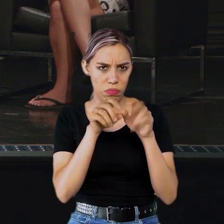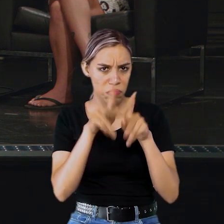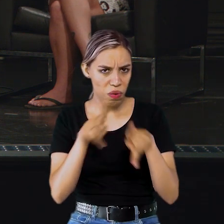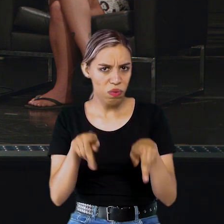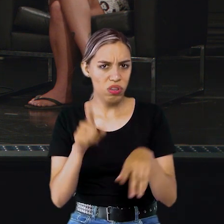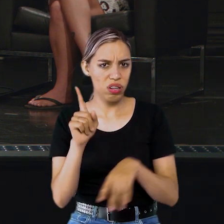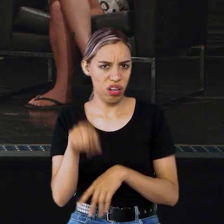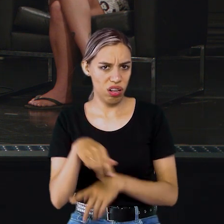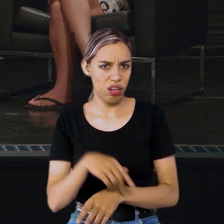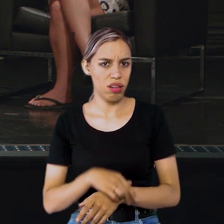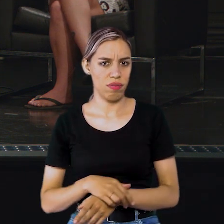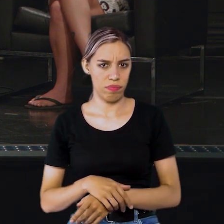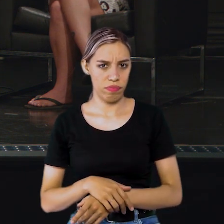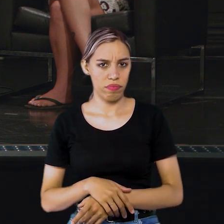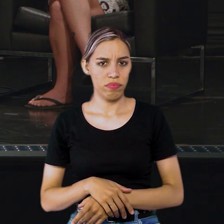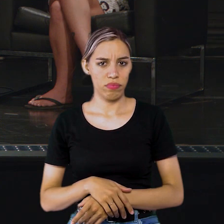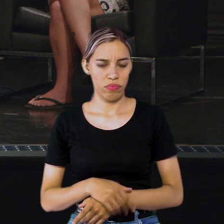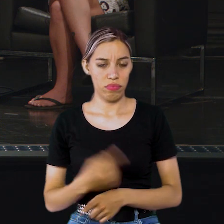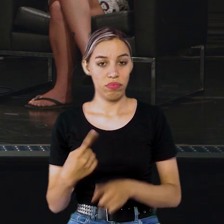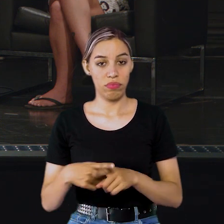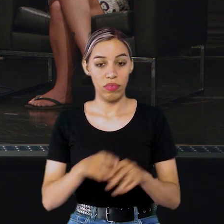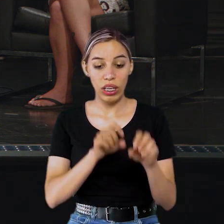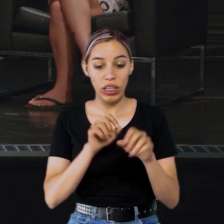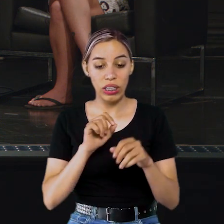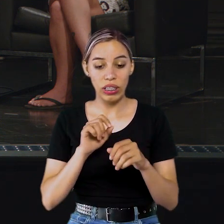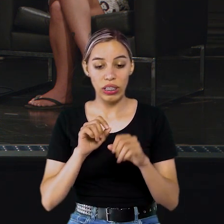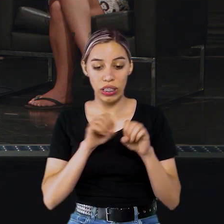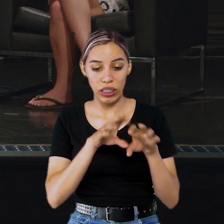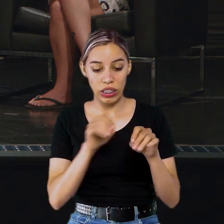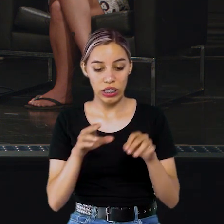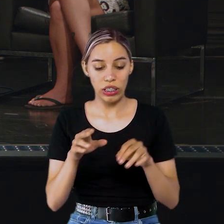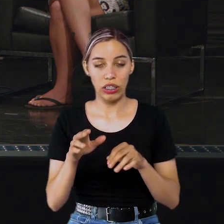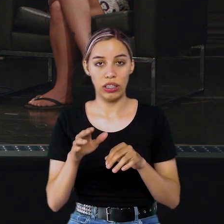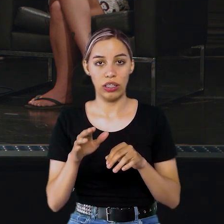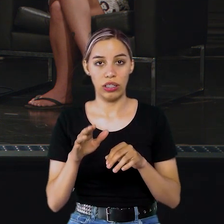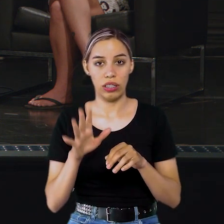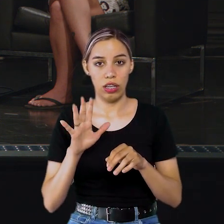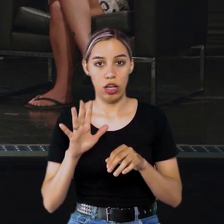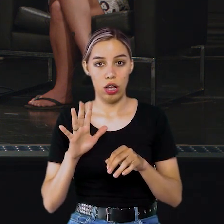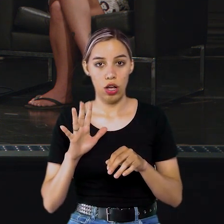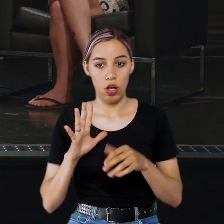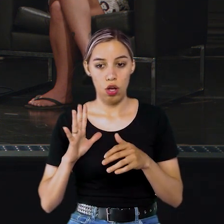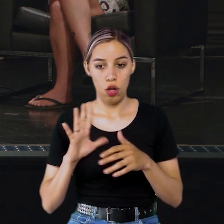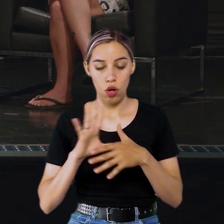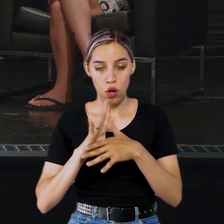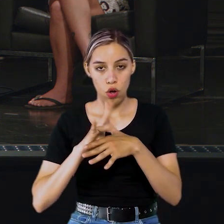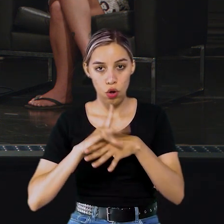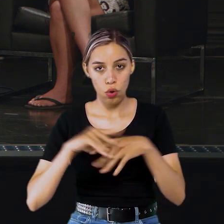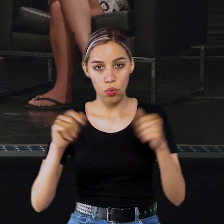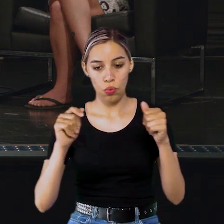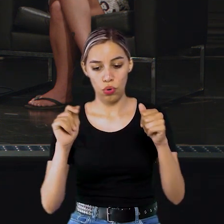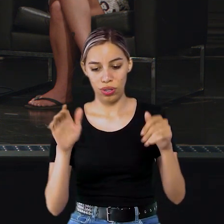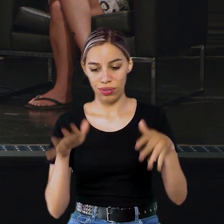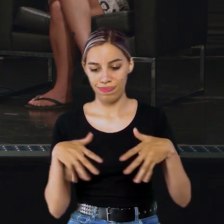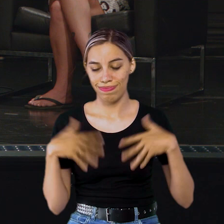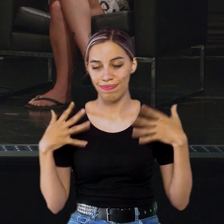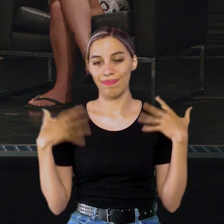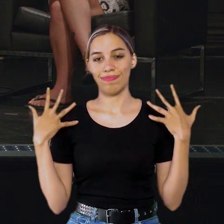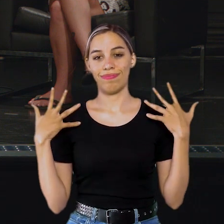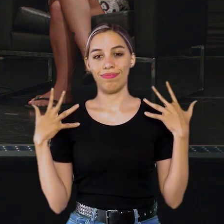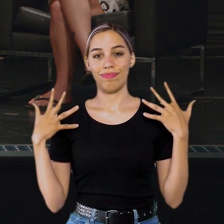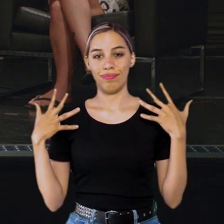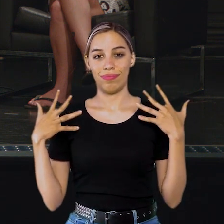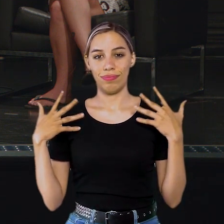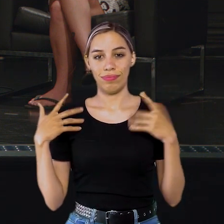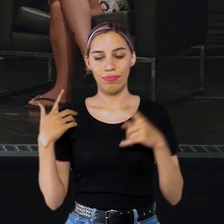professoras, que ensinam, que curam, que alegram, que Nhanderu e todos os espíritos